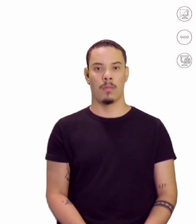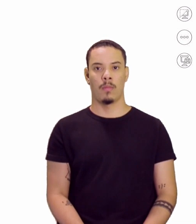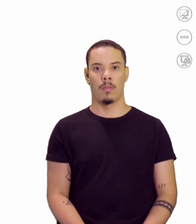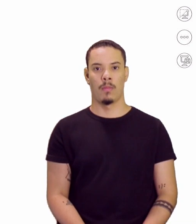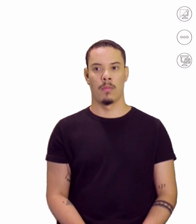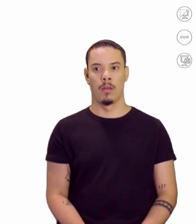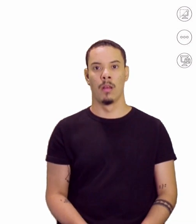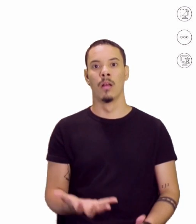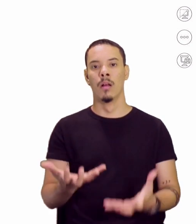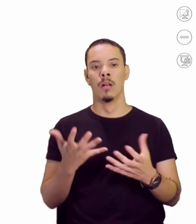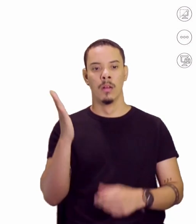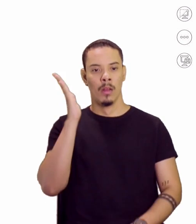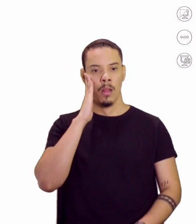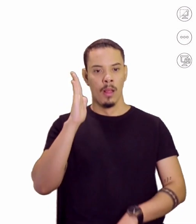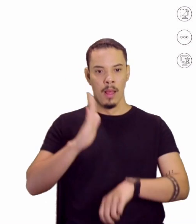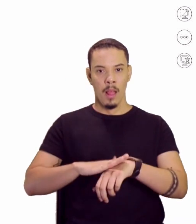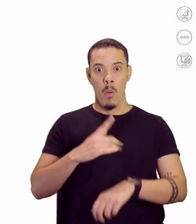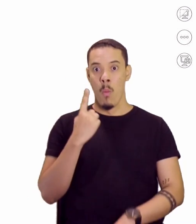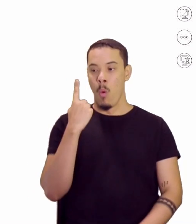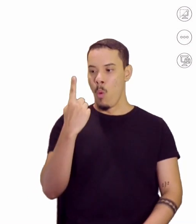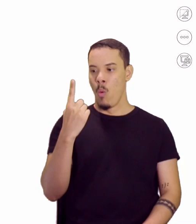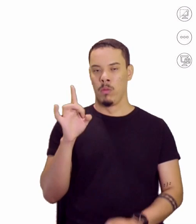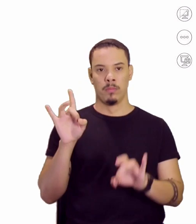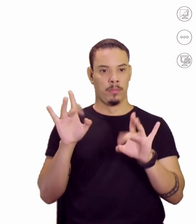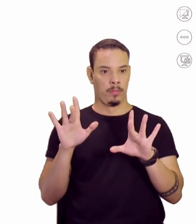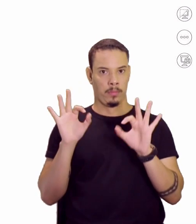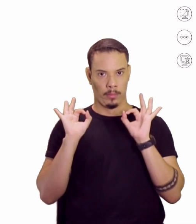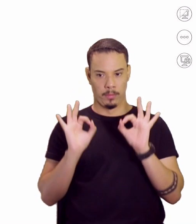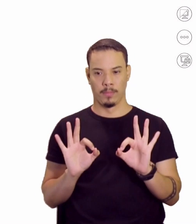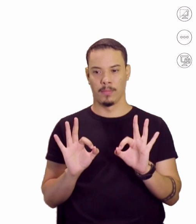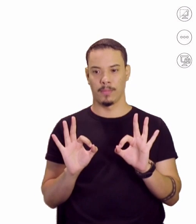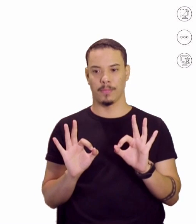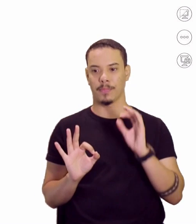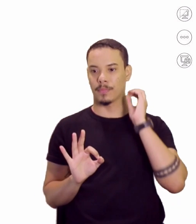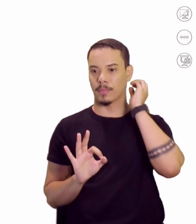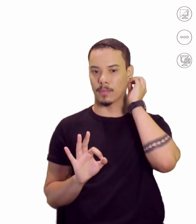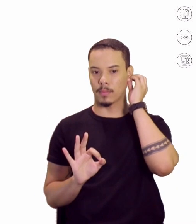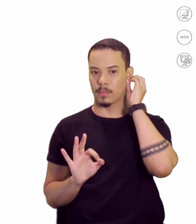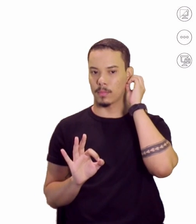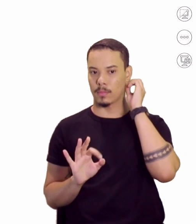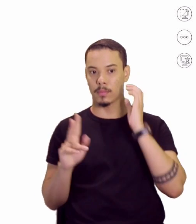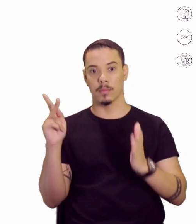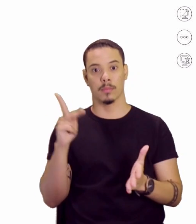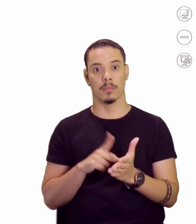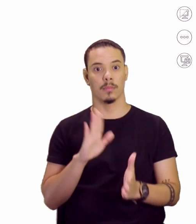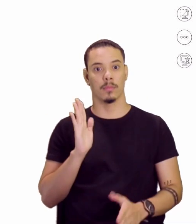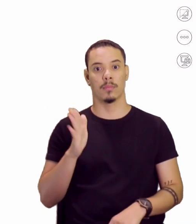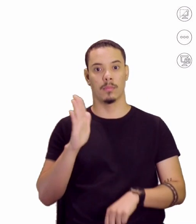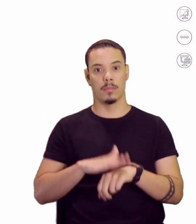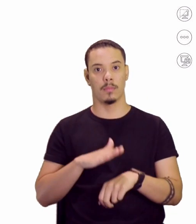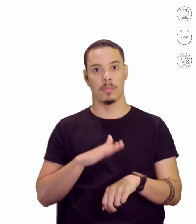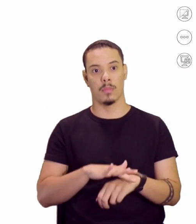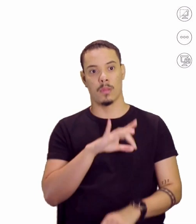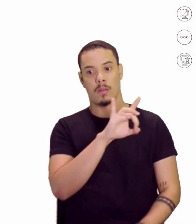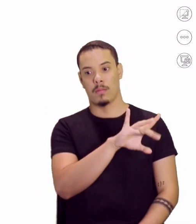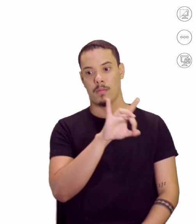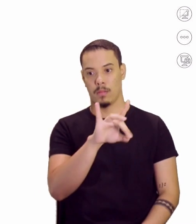No tempo de 1 agora. Tempo de 1. Fechado? Na verdade, nós já tínhamos encontrado para cada tempo de 1,